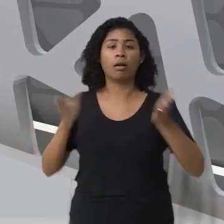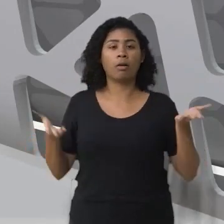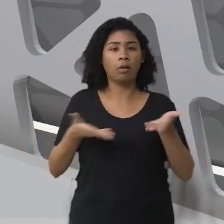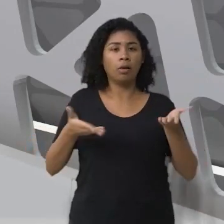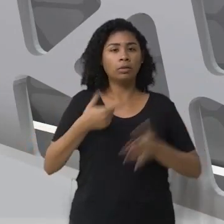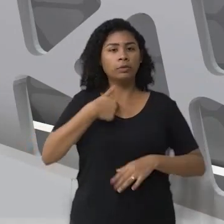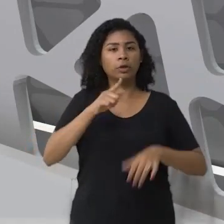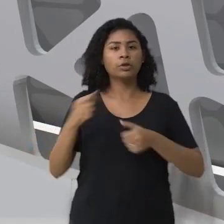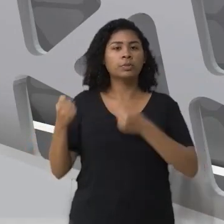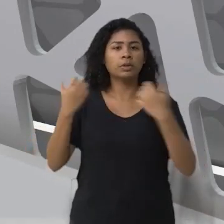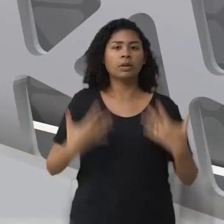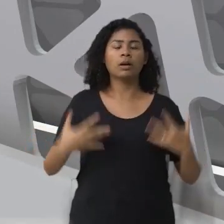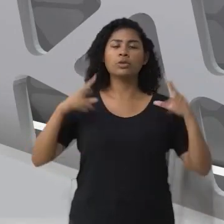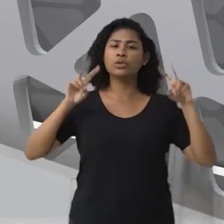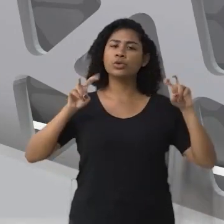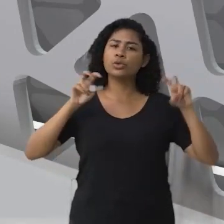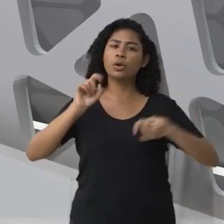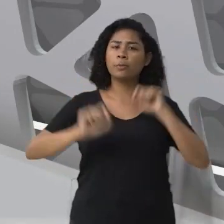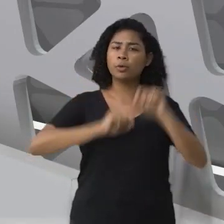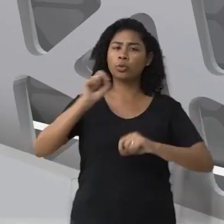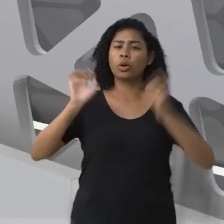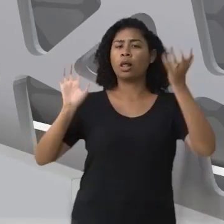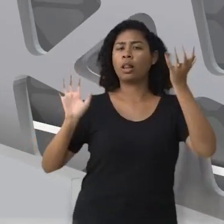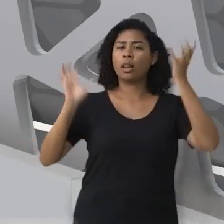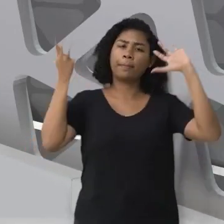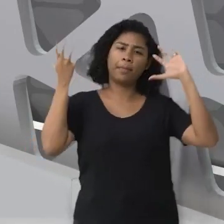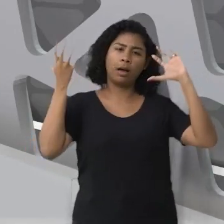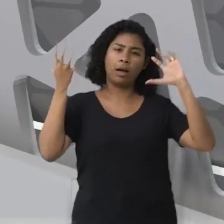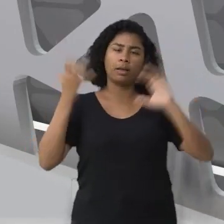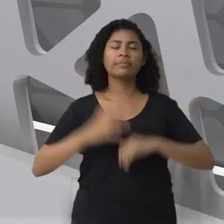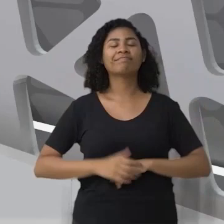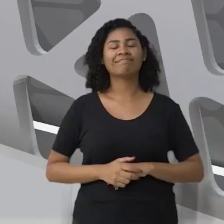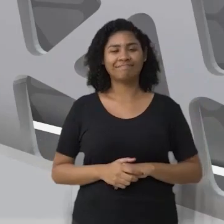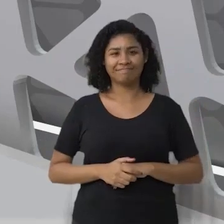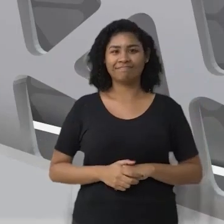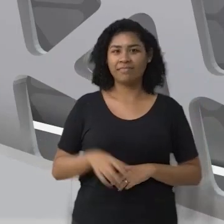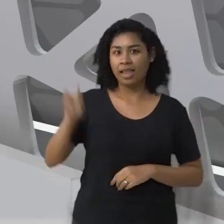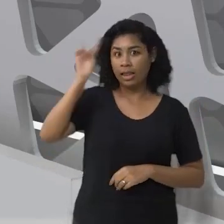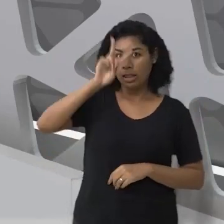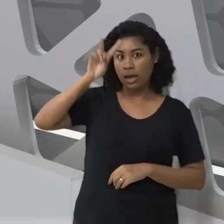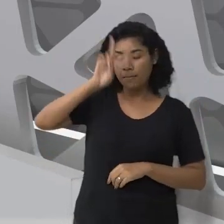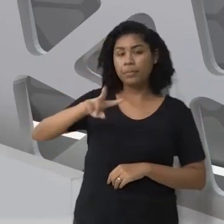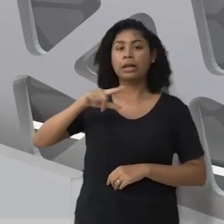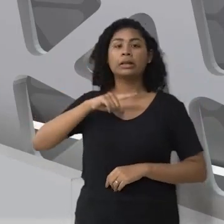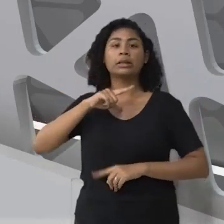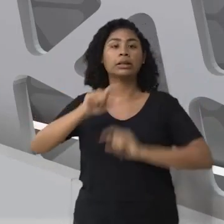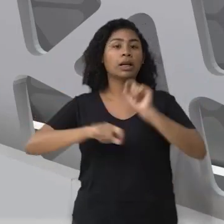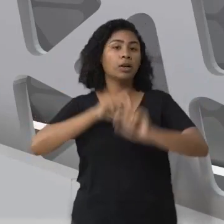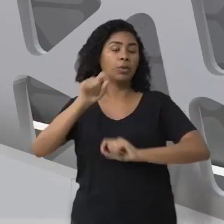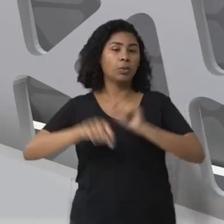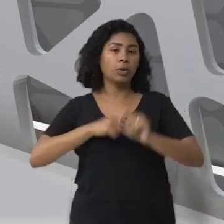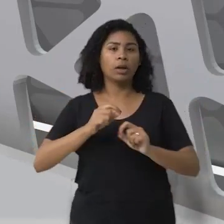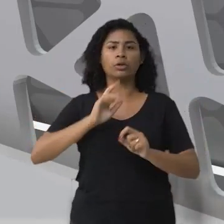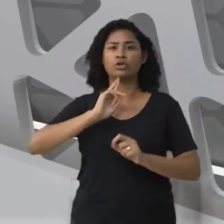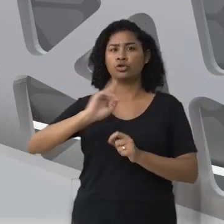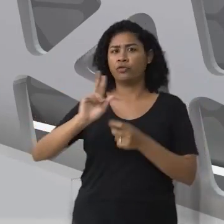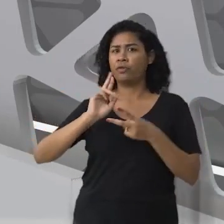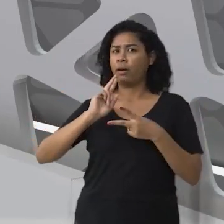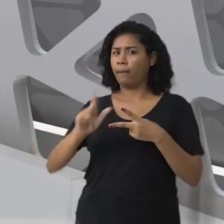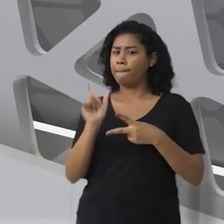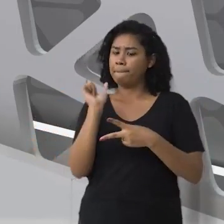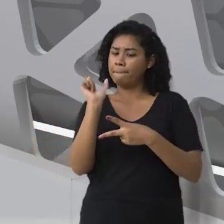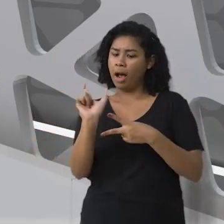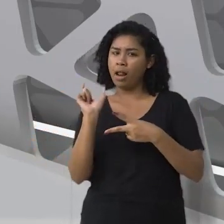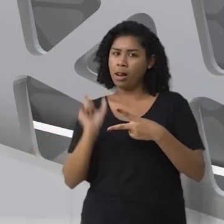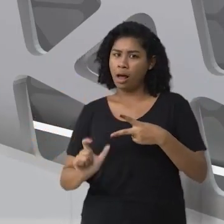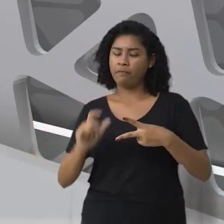relembrar sobre tempo e clima. Lembrando aí que vai existir essas diferenças, né?